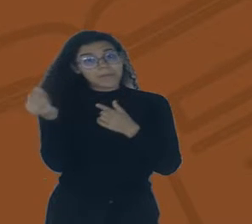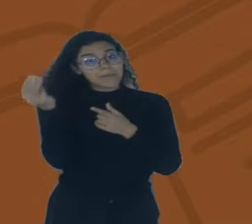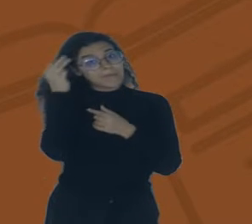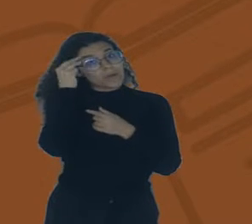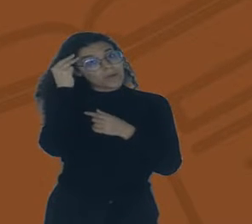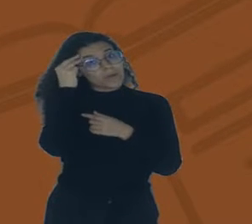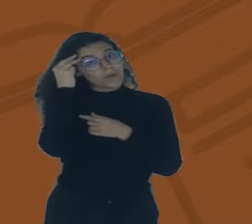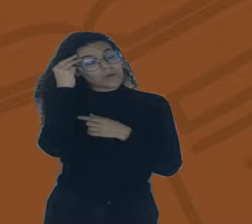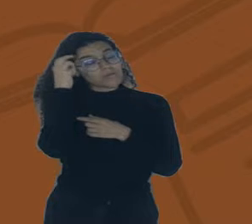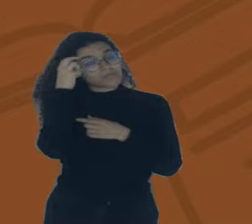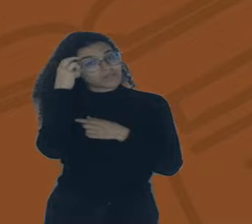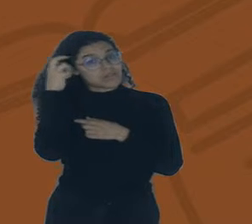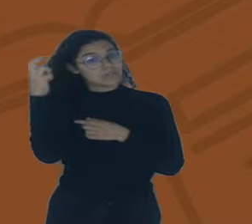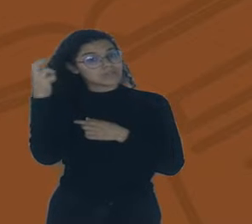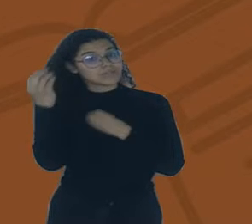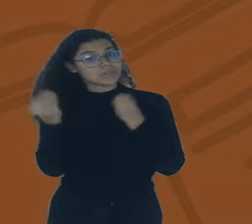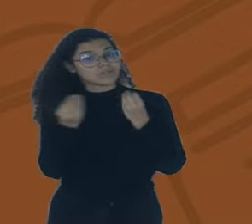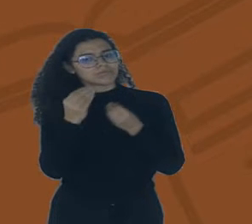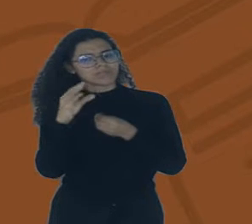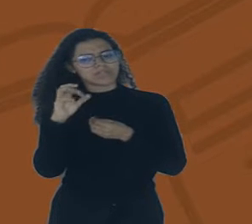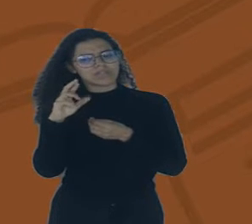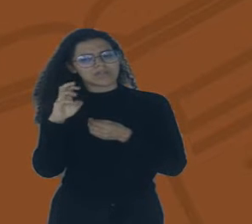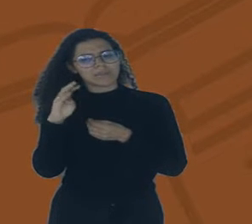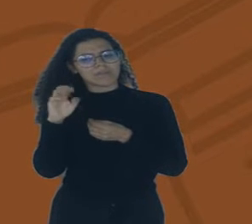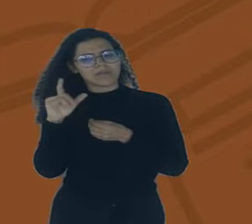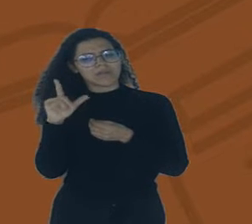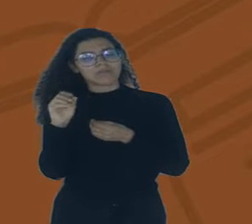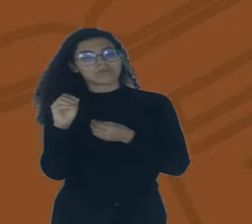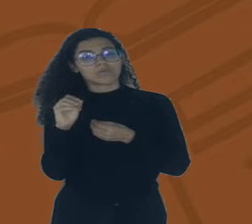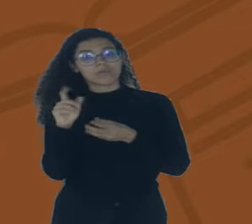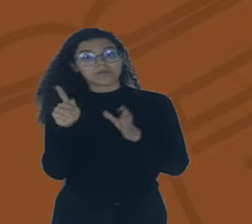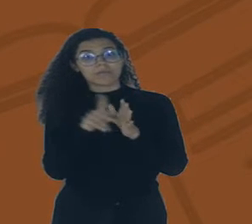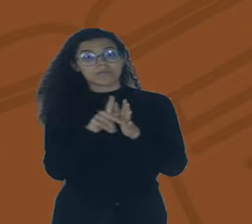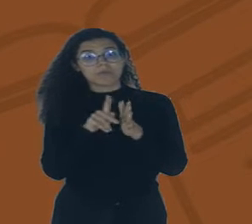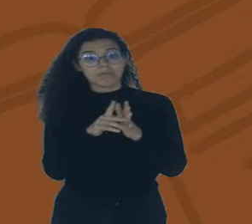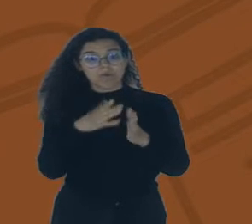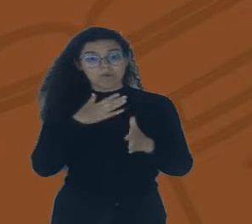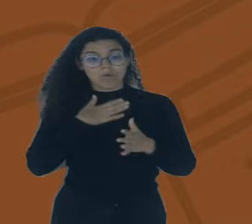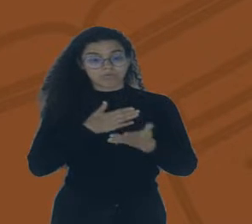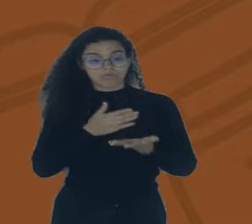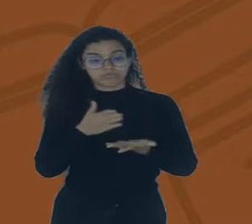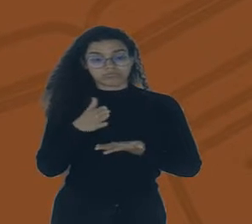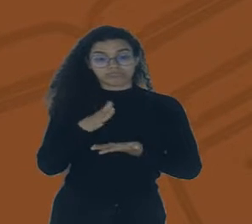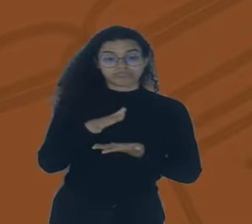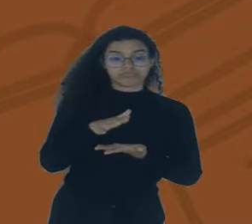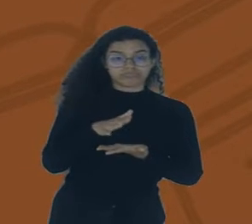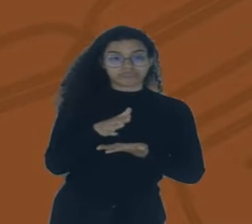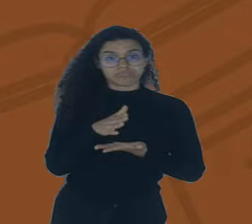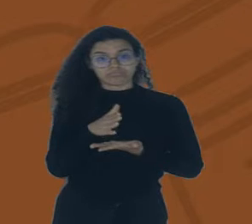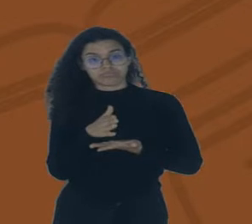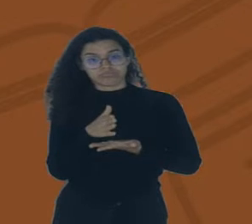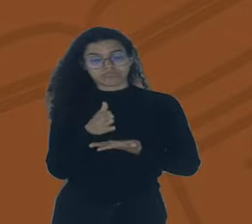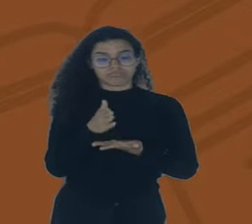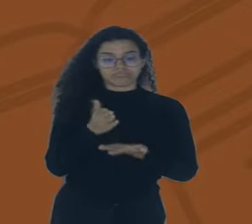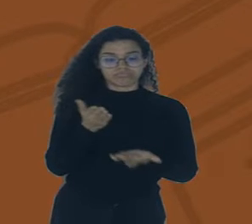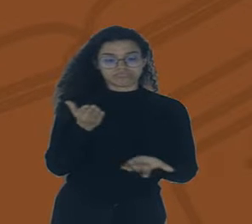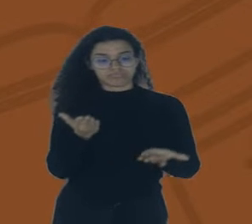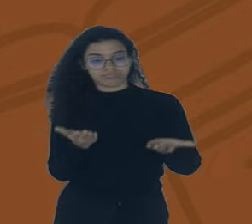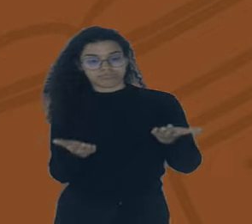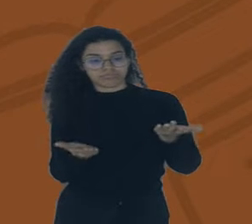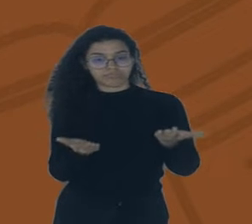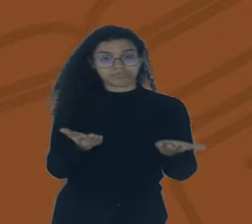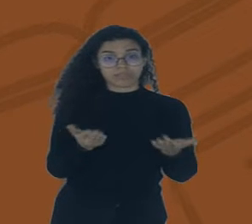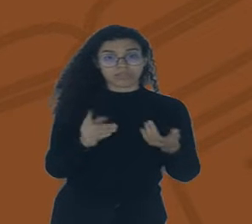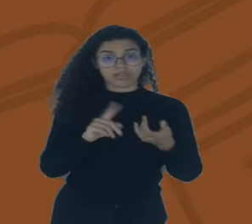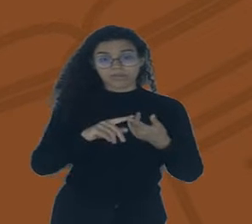pela nossa inteligência. E o cerebelo? Pelo equilíbrio do nosso corpo, pelos